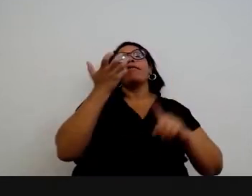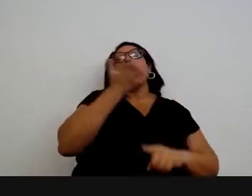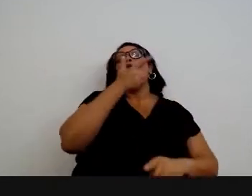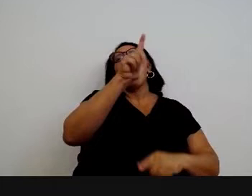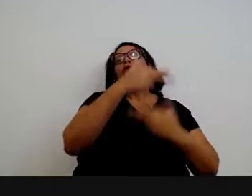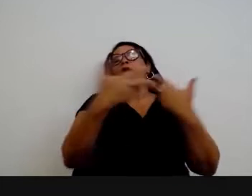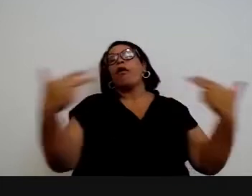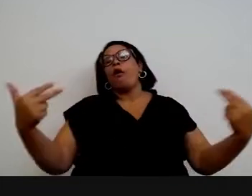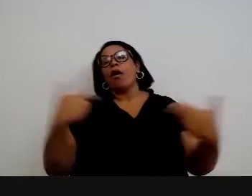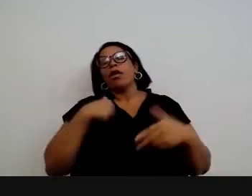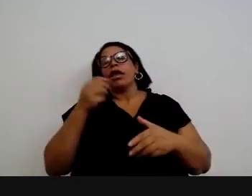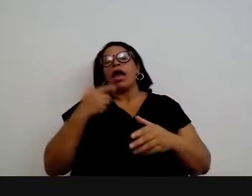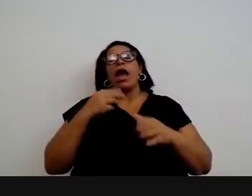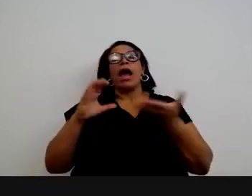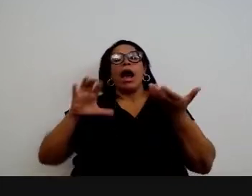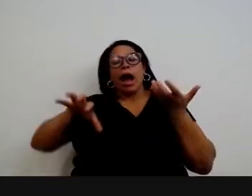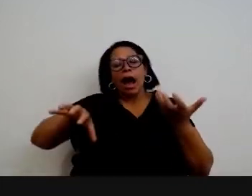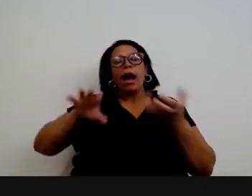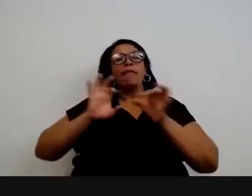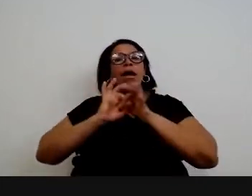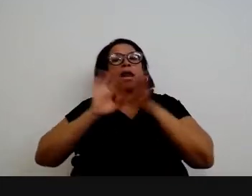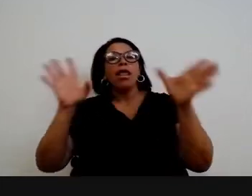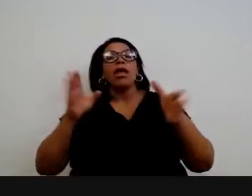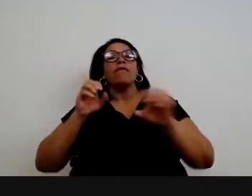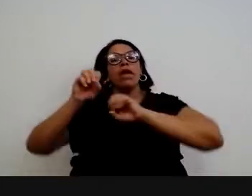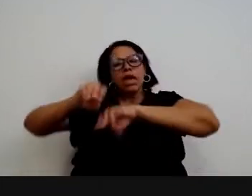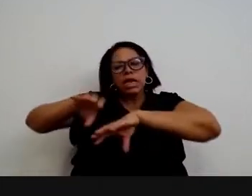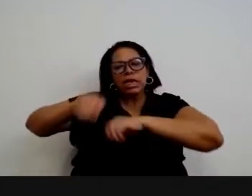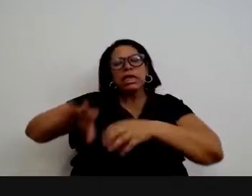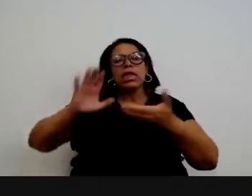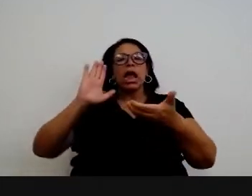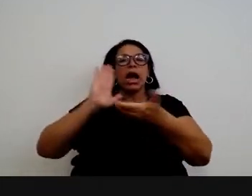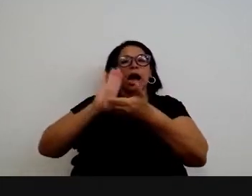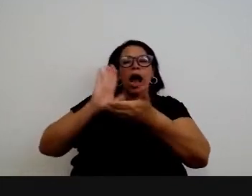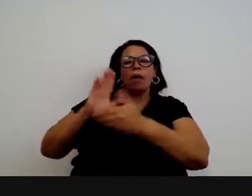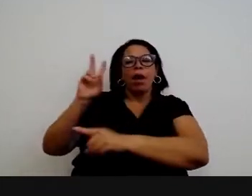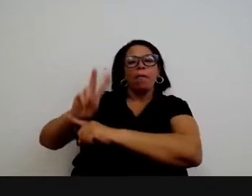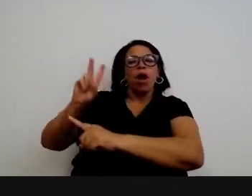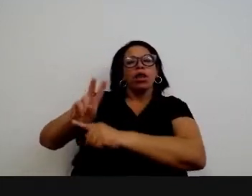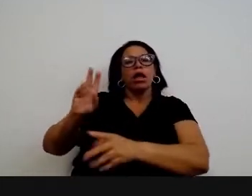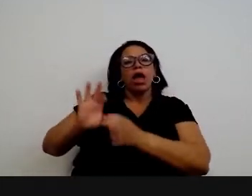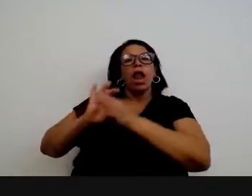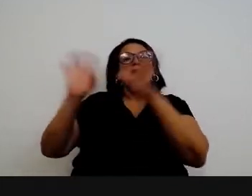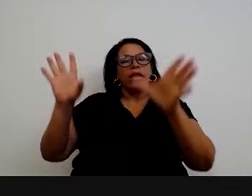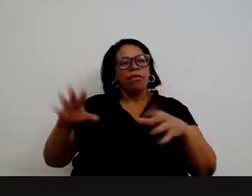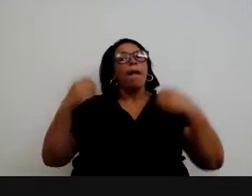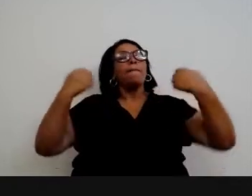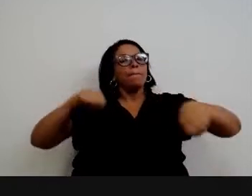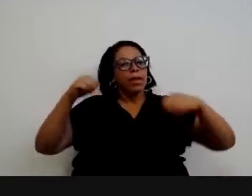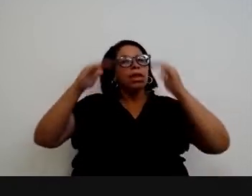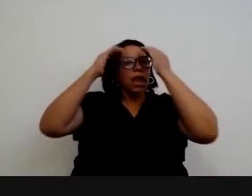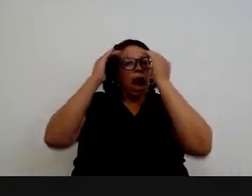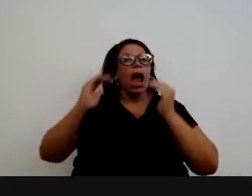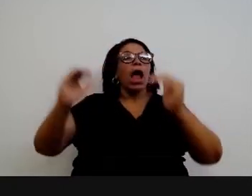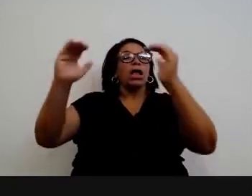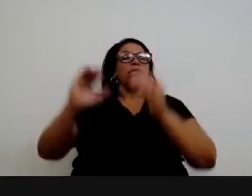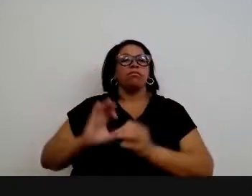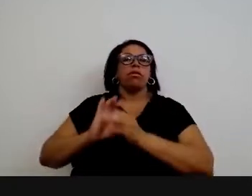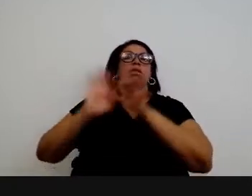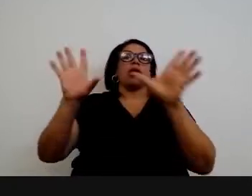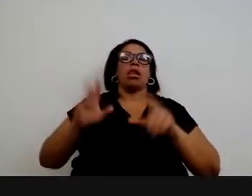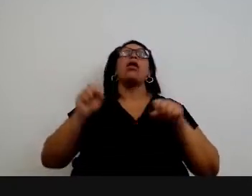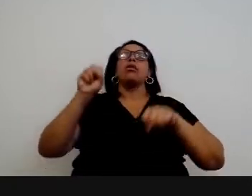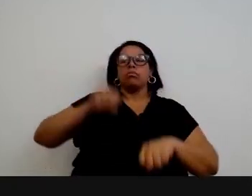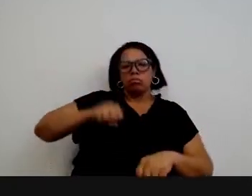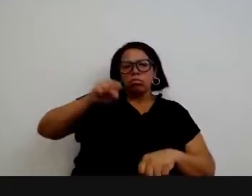pedindo um parlamento aberto, se nós estamos ensinando que o legislativo é o guardião da democracia, nós temos que fazer